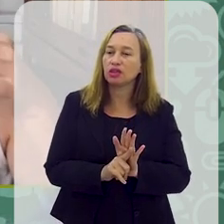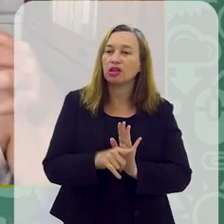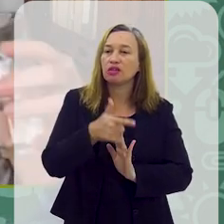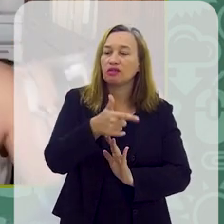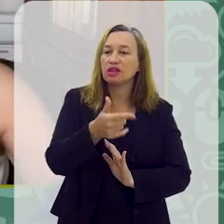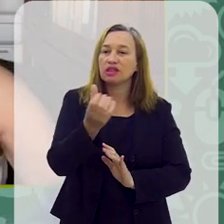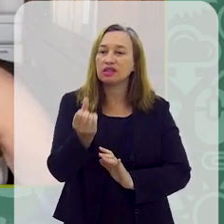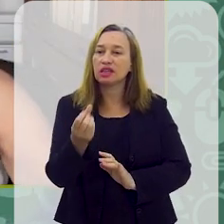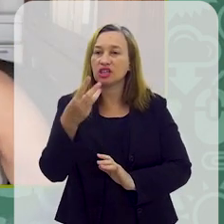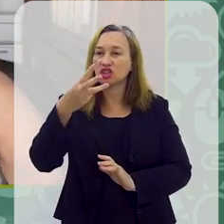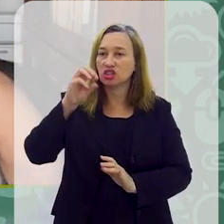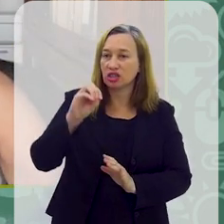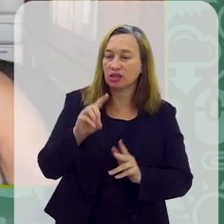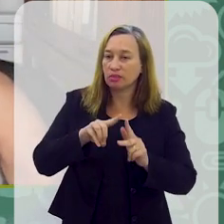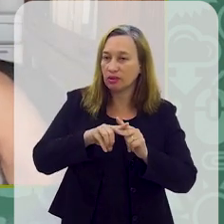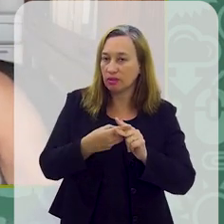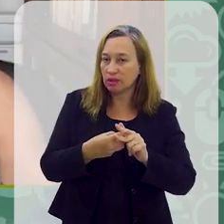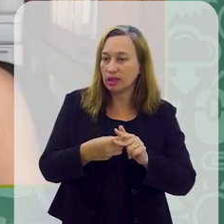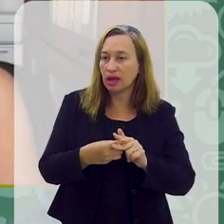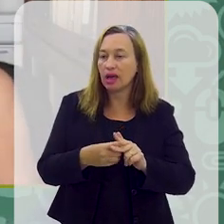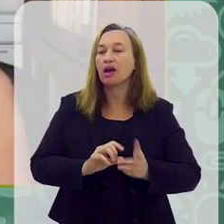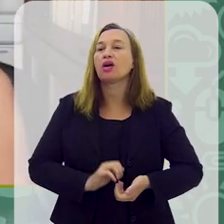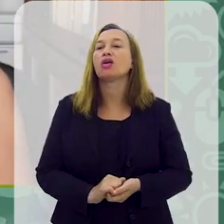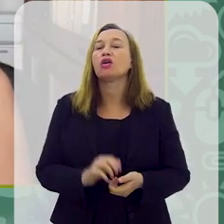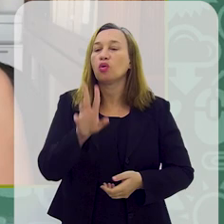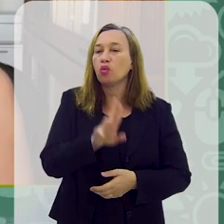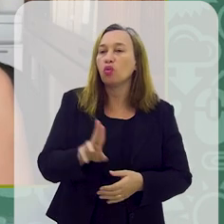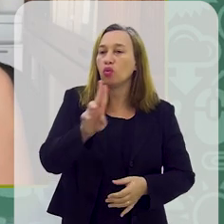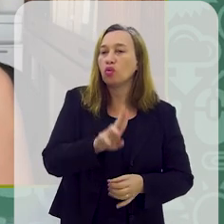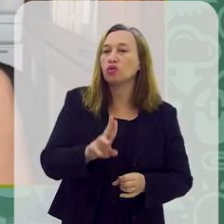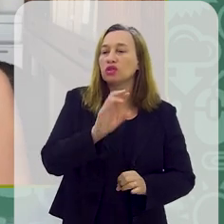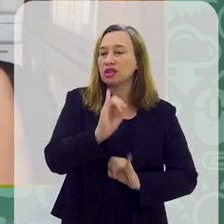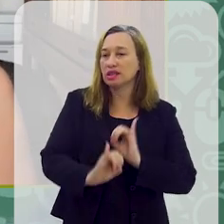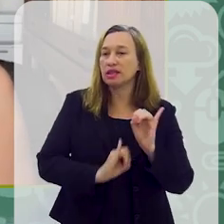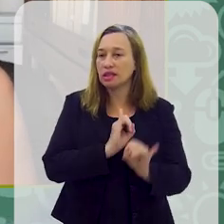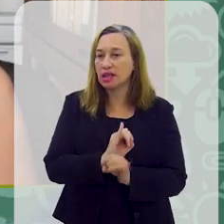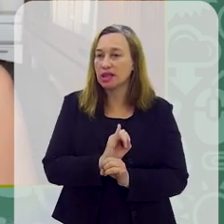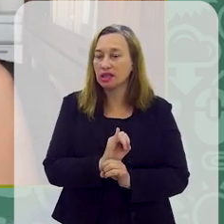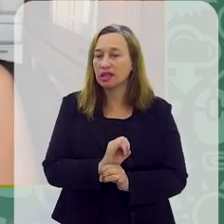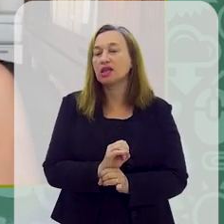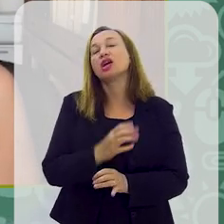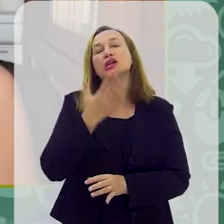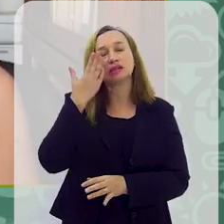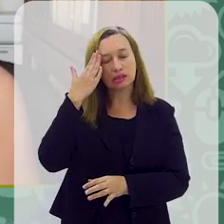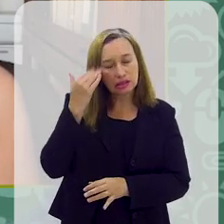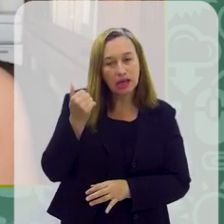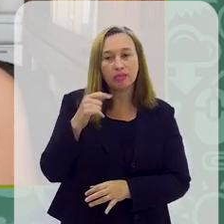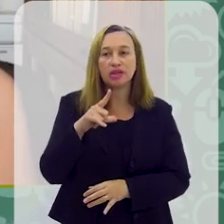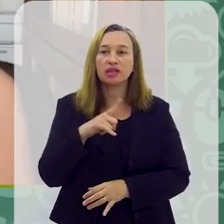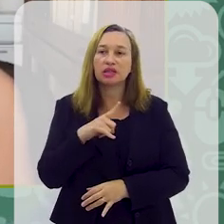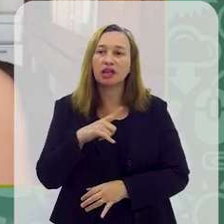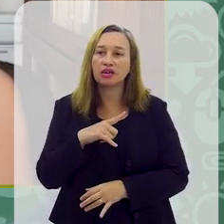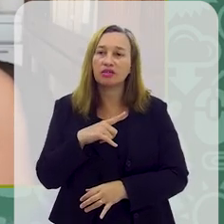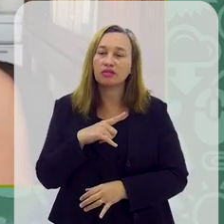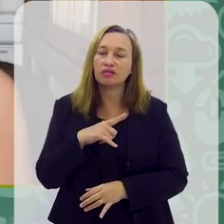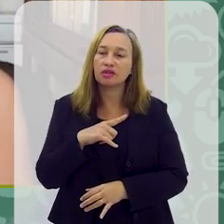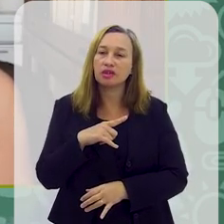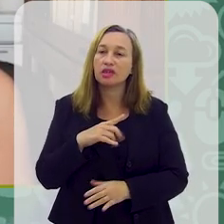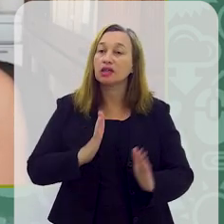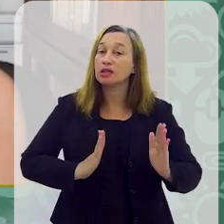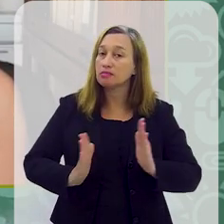o projeto de lei 2630, para regulamentar, o uso dessas redes, e a gente sabe que